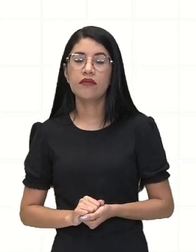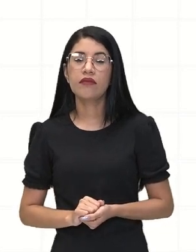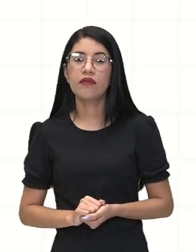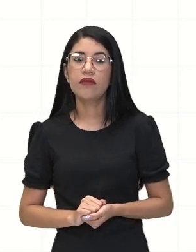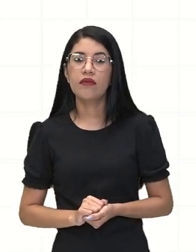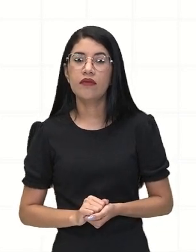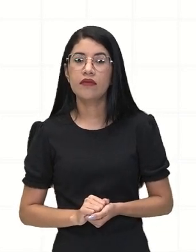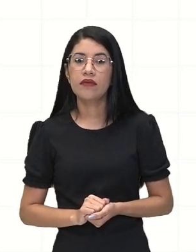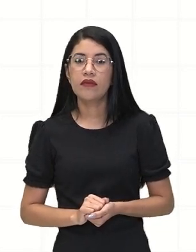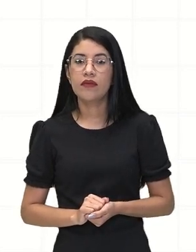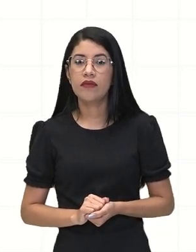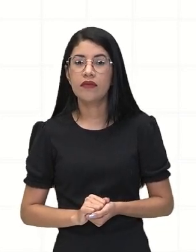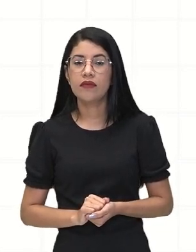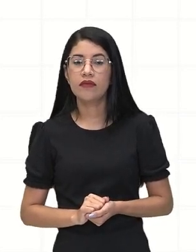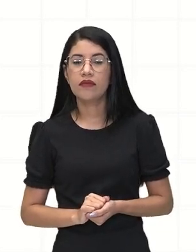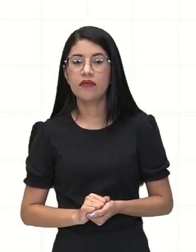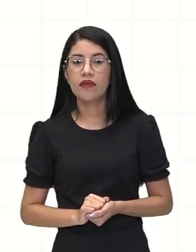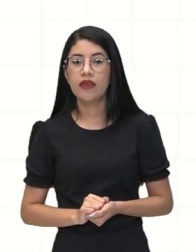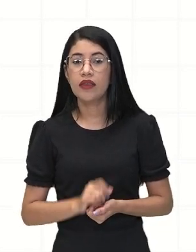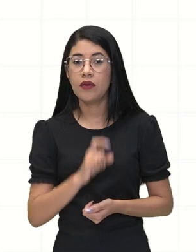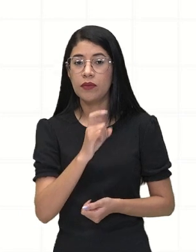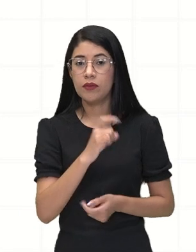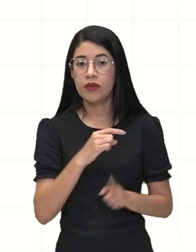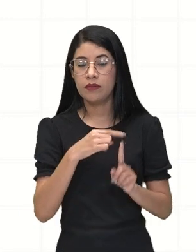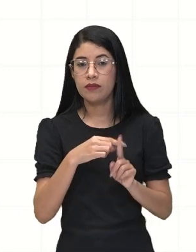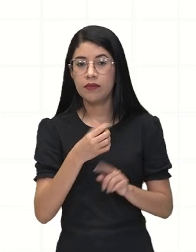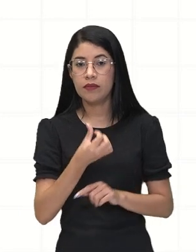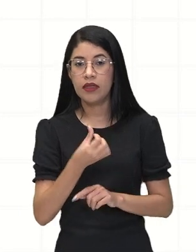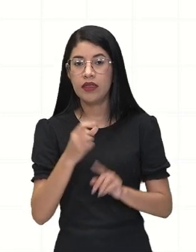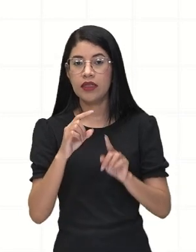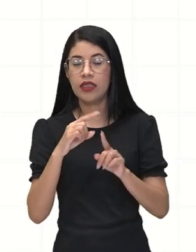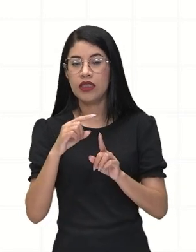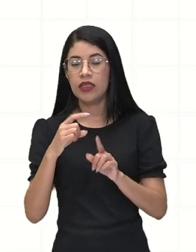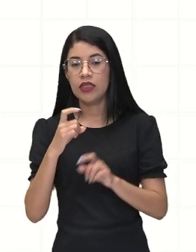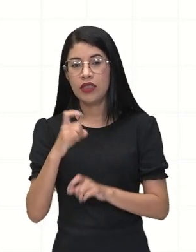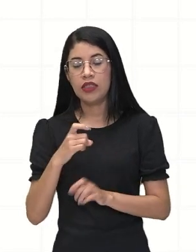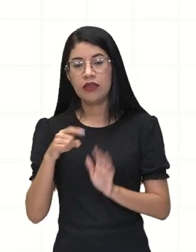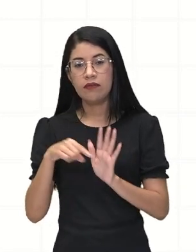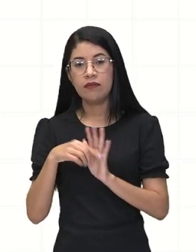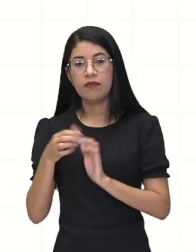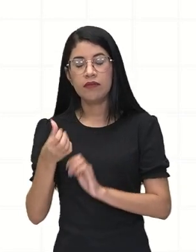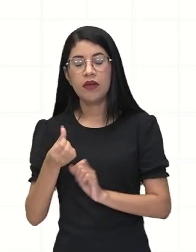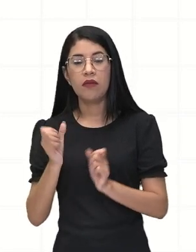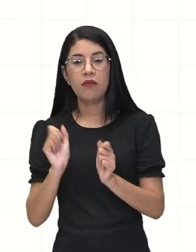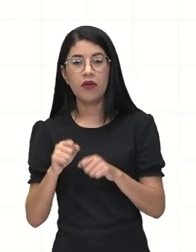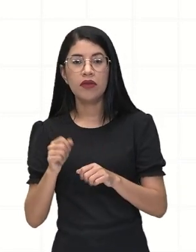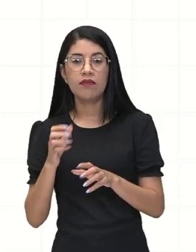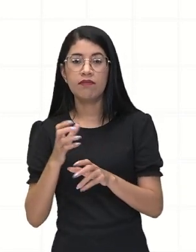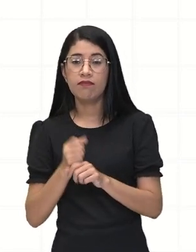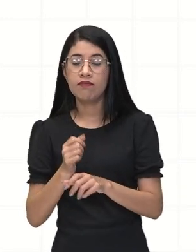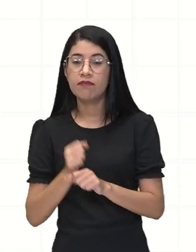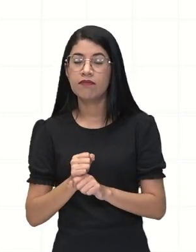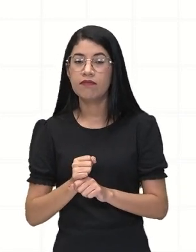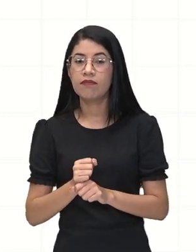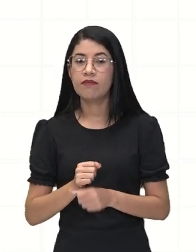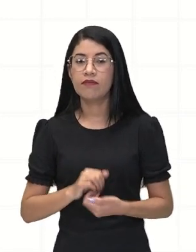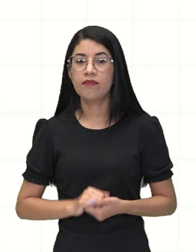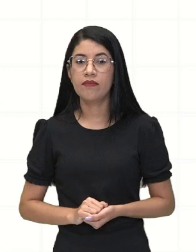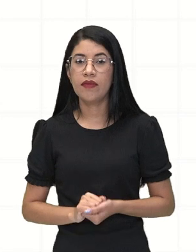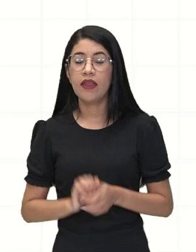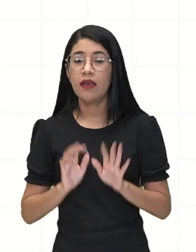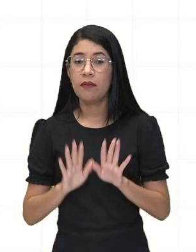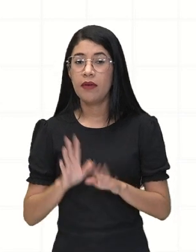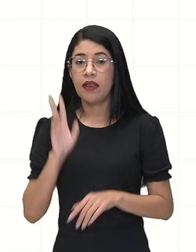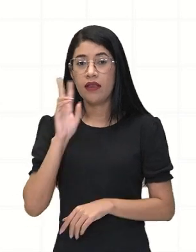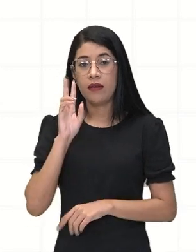diferença de 2 quadrado como sendo a soma o produto da soma pela diferença de dois números. Lembrando que